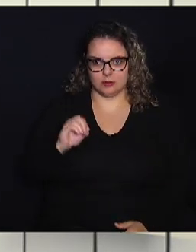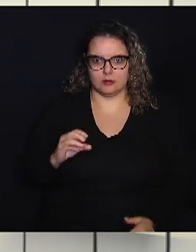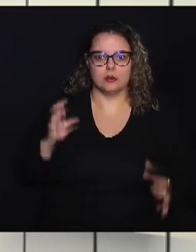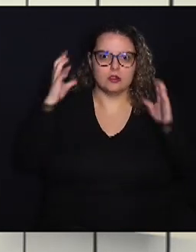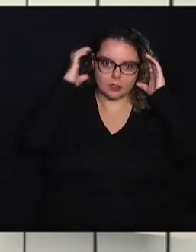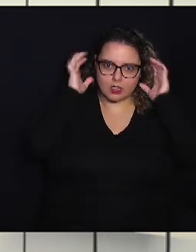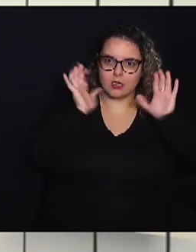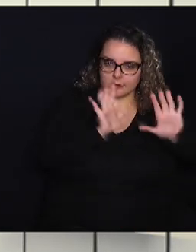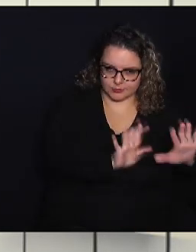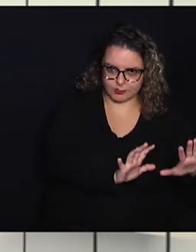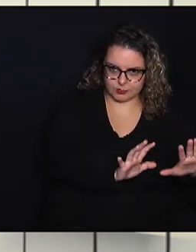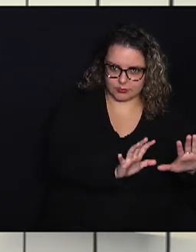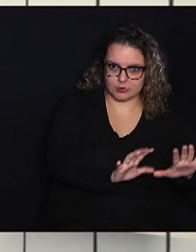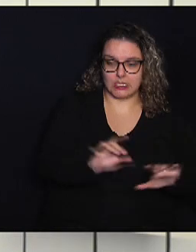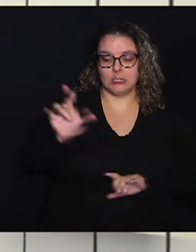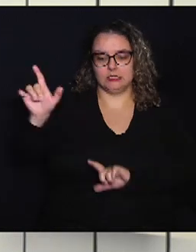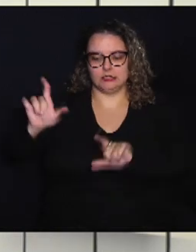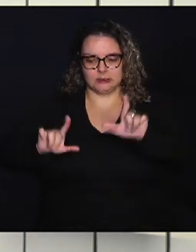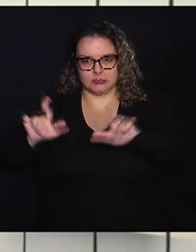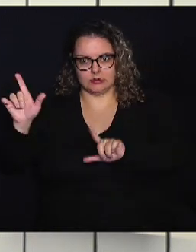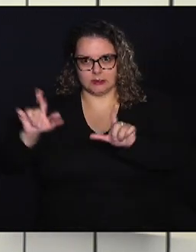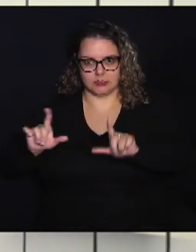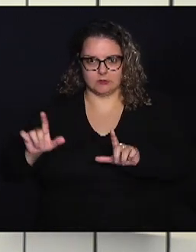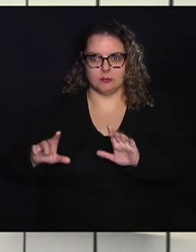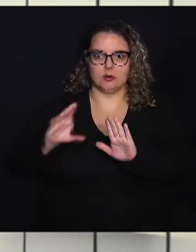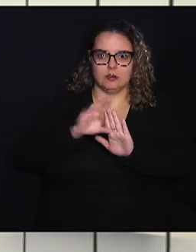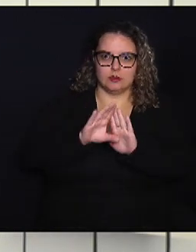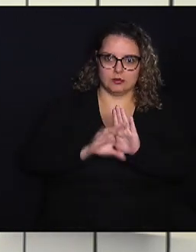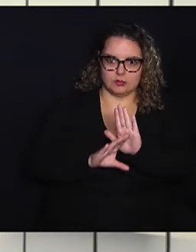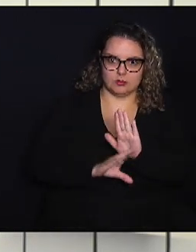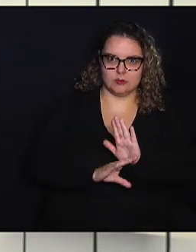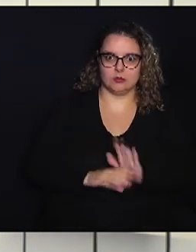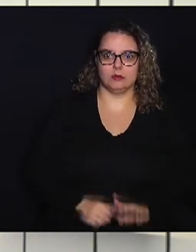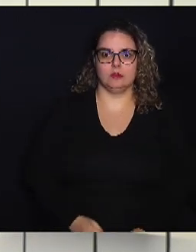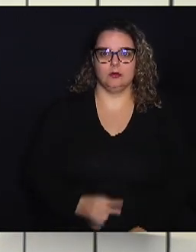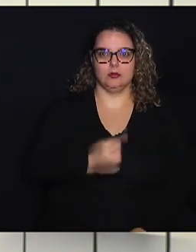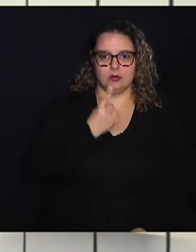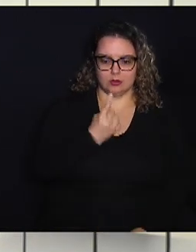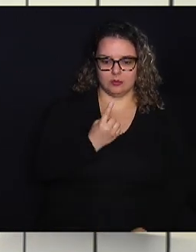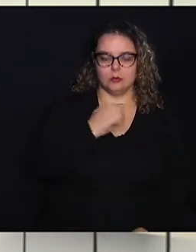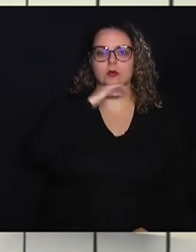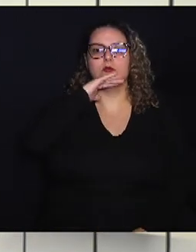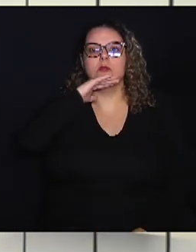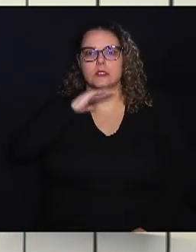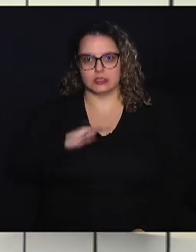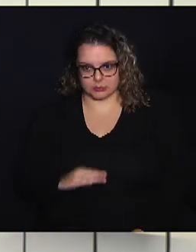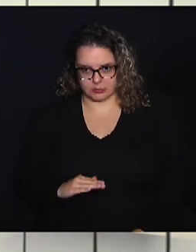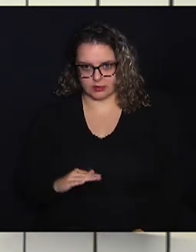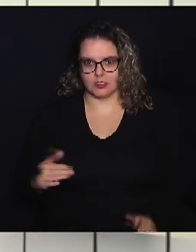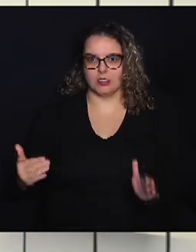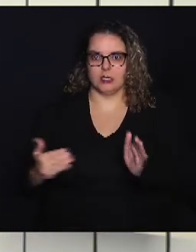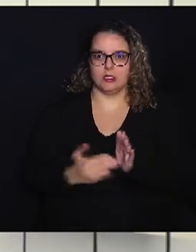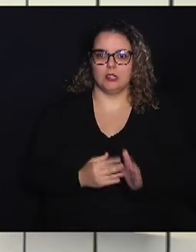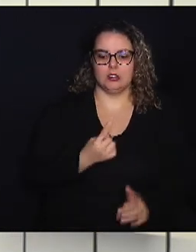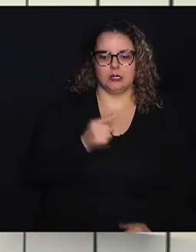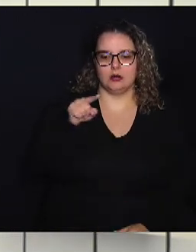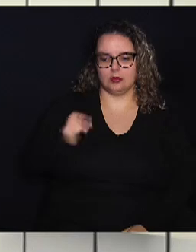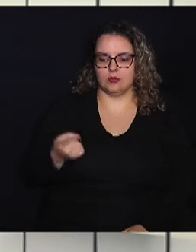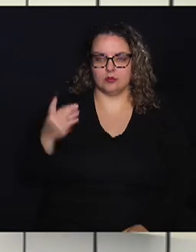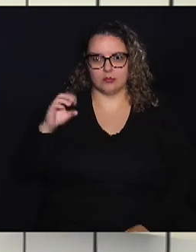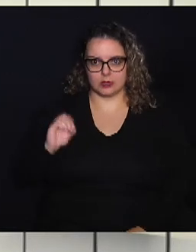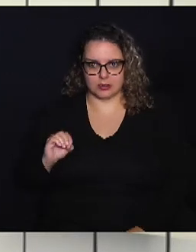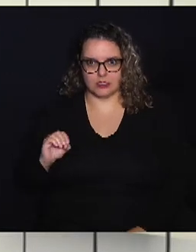meio-dia e 10. Na televisão, os programas serão exibidos da 1h da tarde até 1h10 e